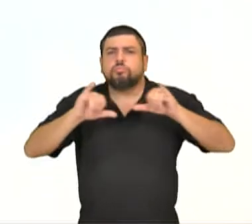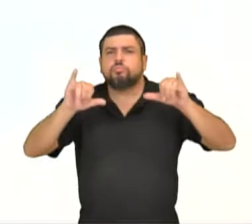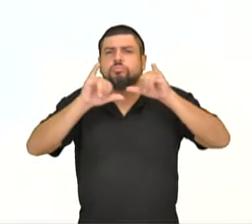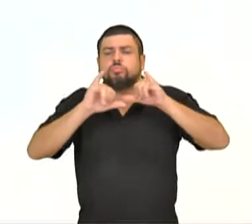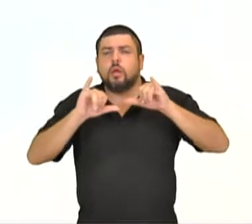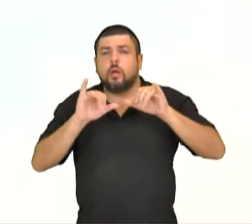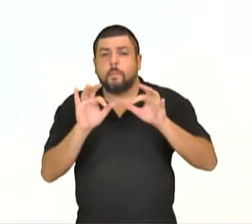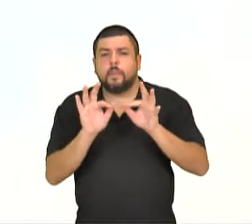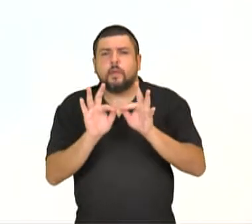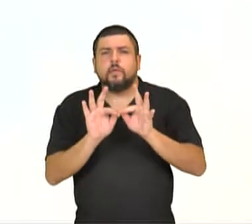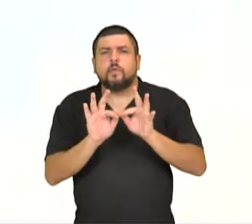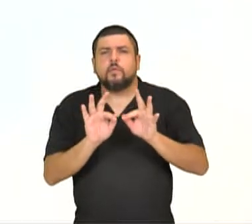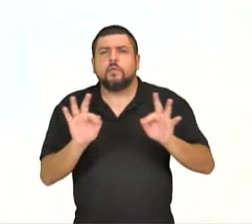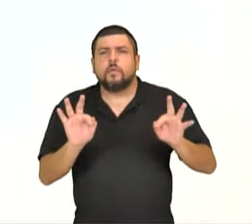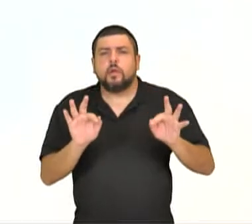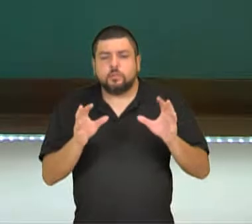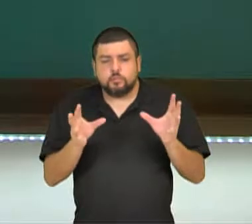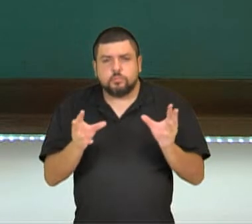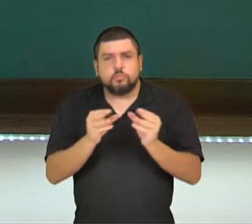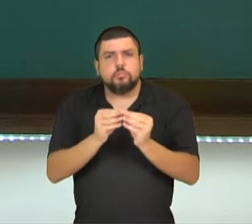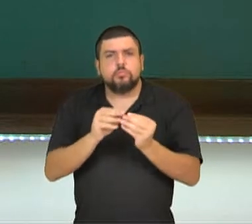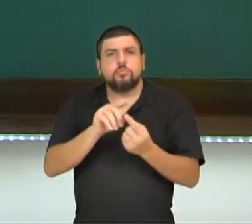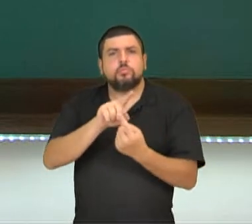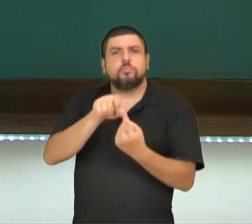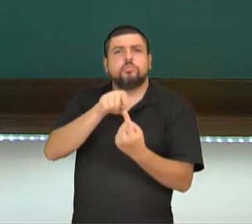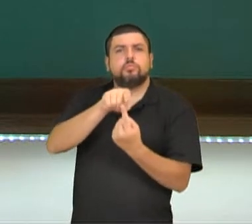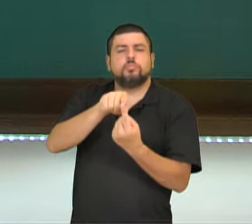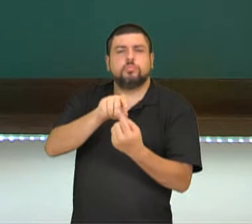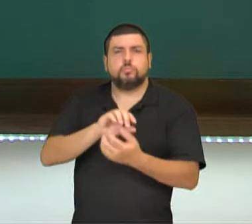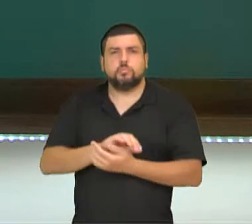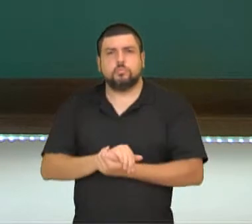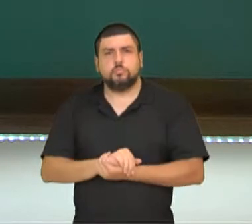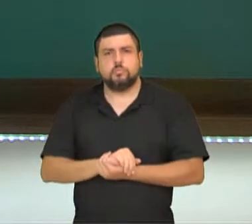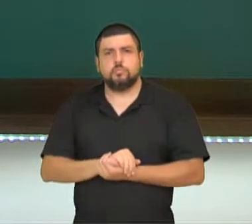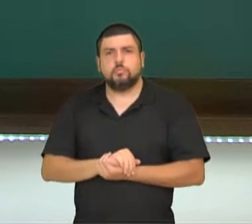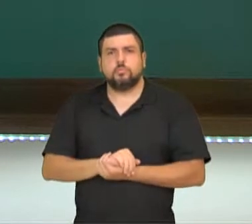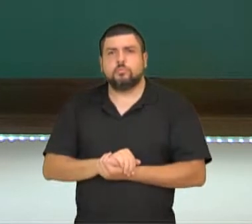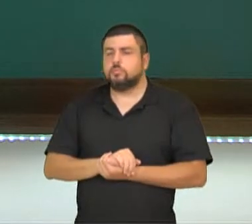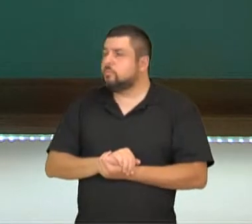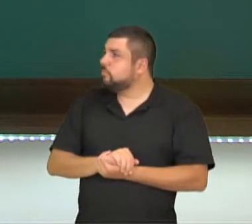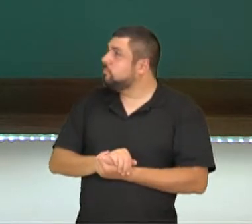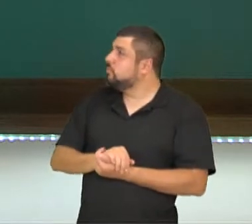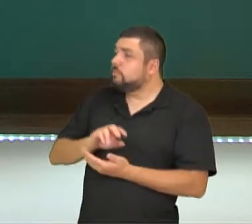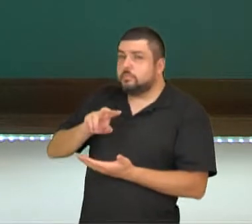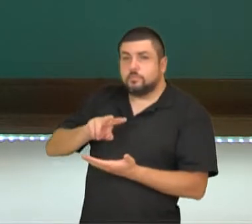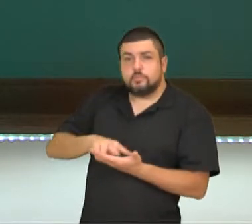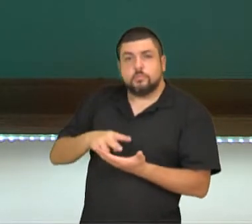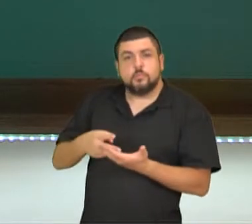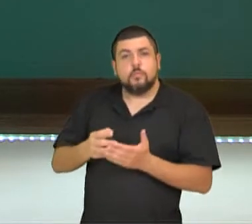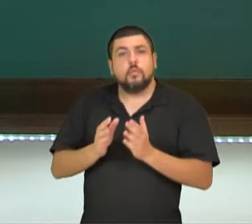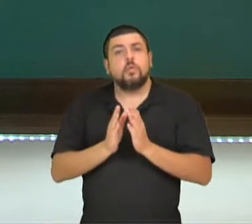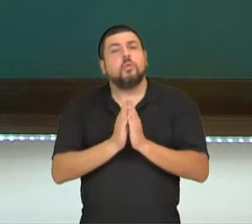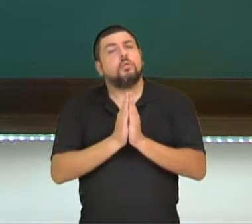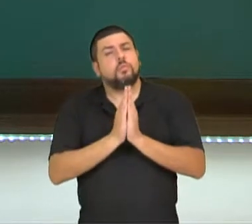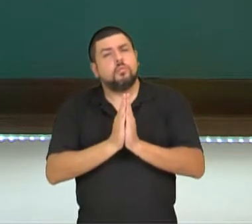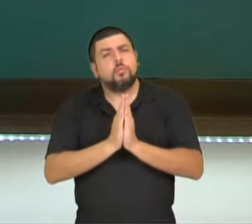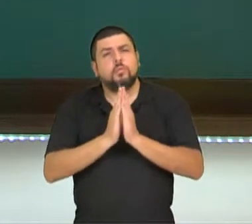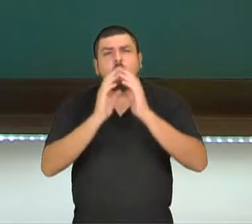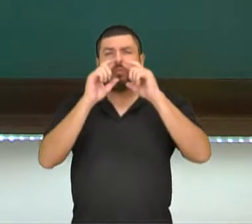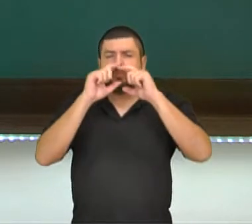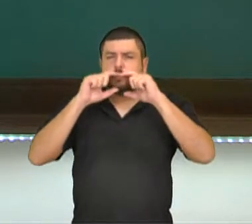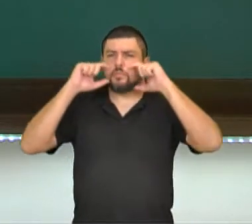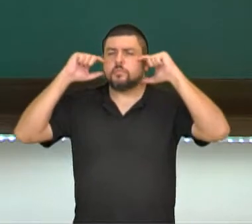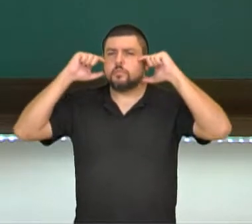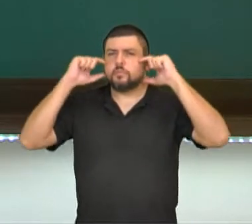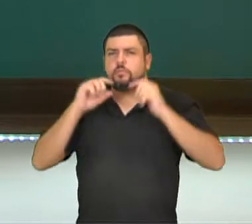frases aparentemente objetivas. Aqui, por favor, use mascarilla. Sim, certo. Por quê? Porque